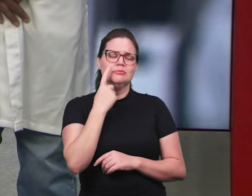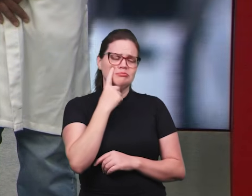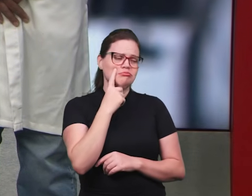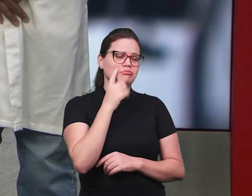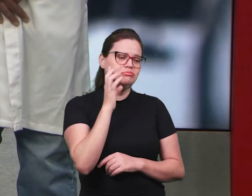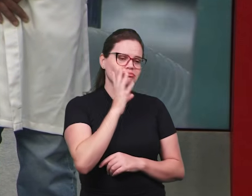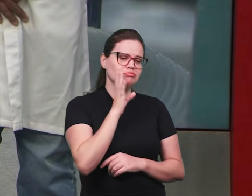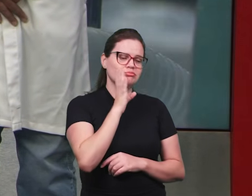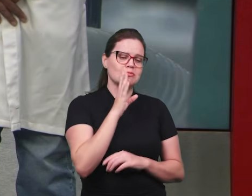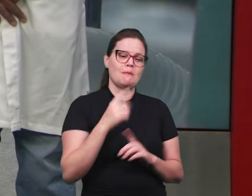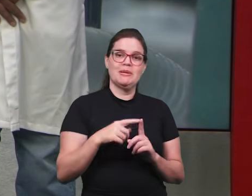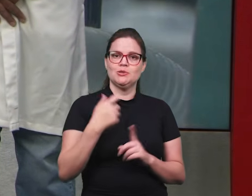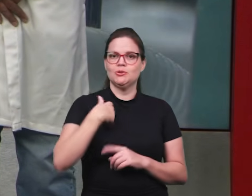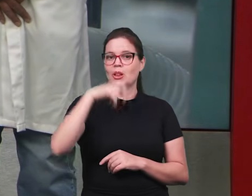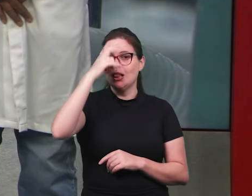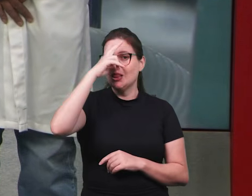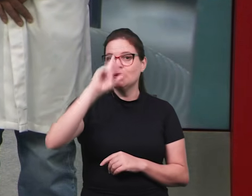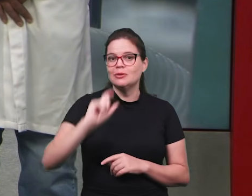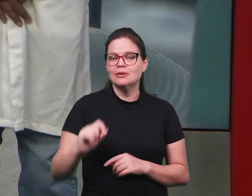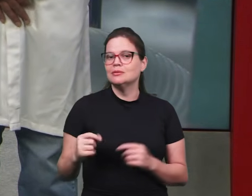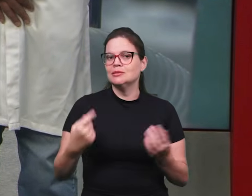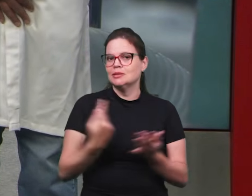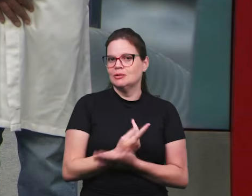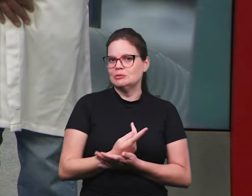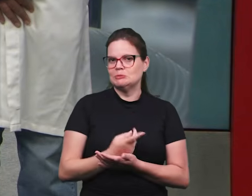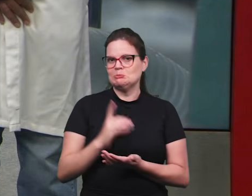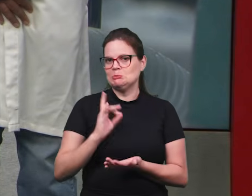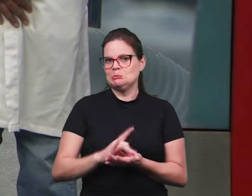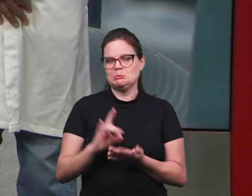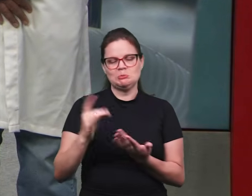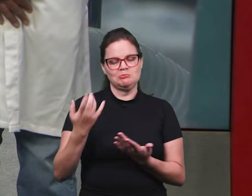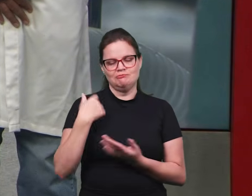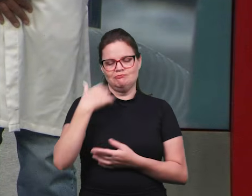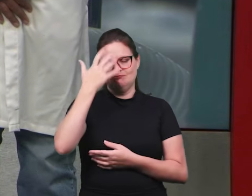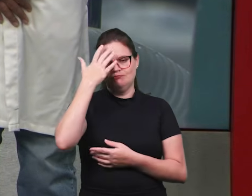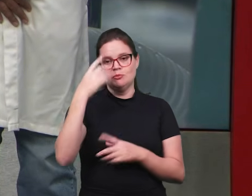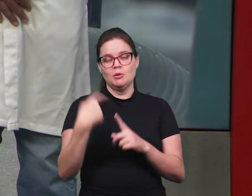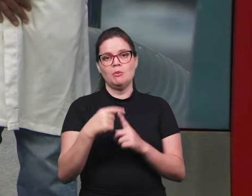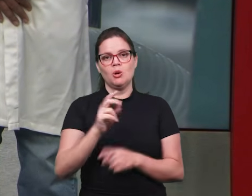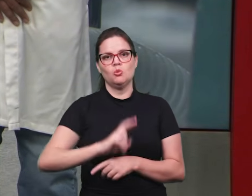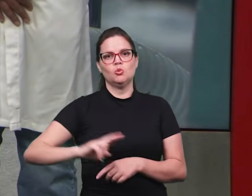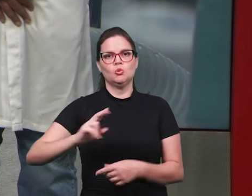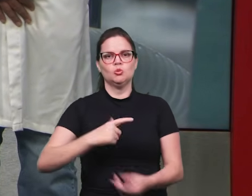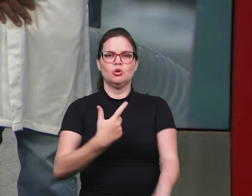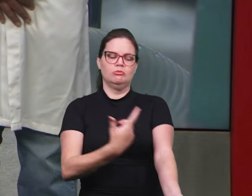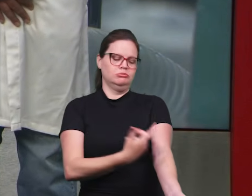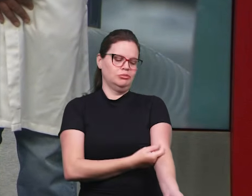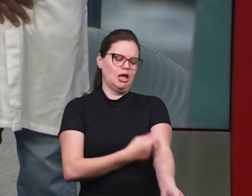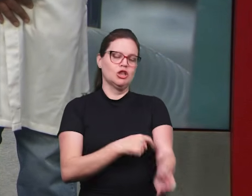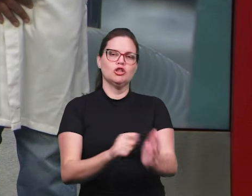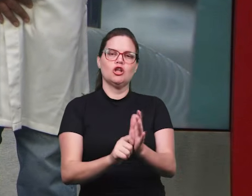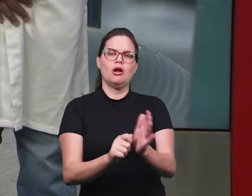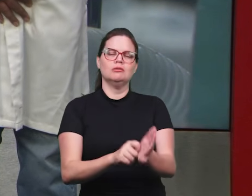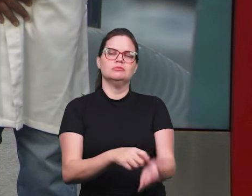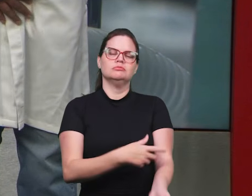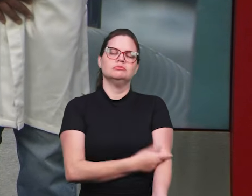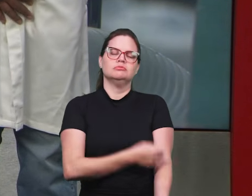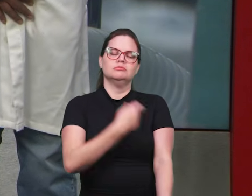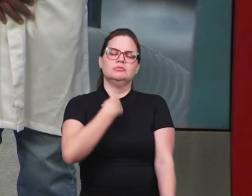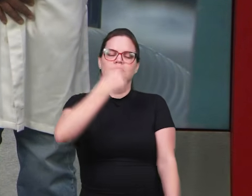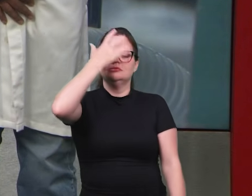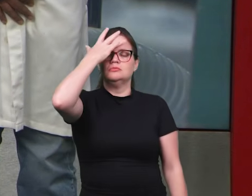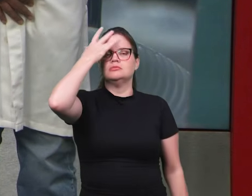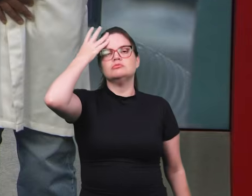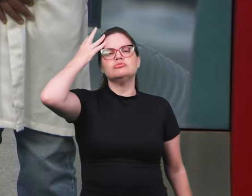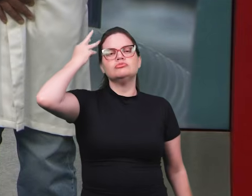aqui", né. Então, assim, foi usado recurso em mim que não me fez lembrar de